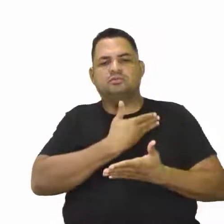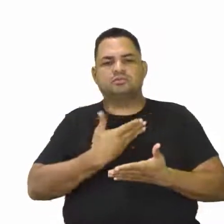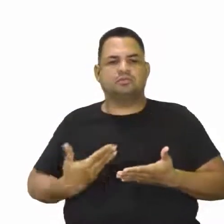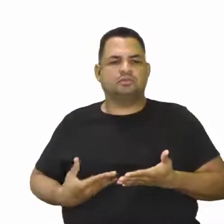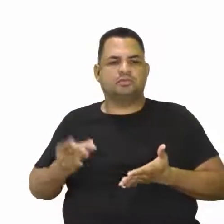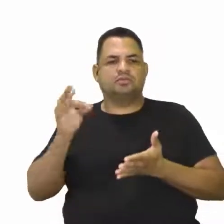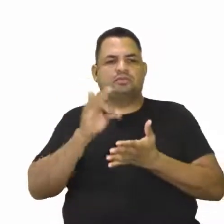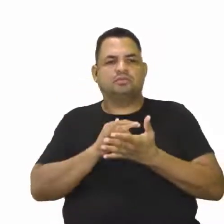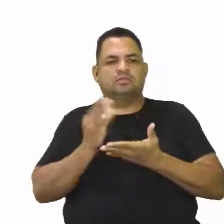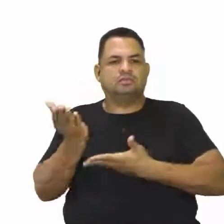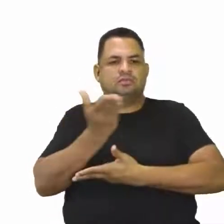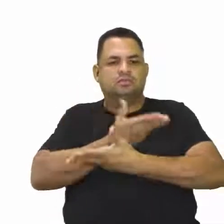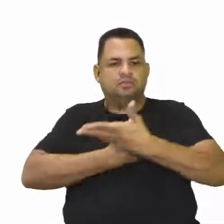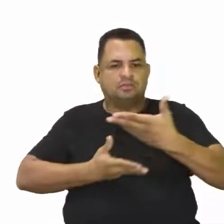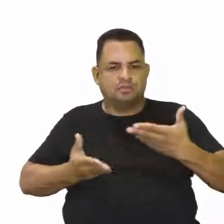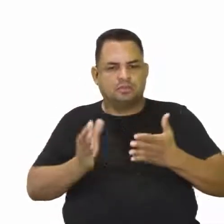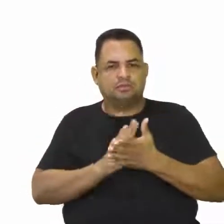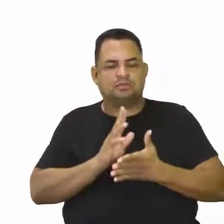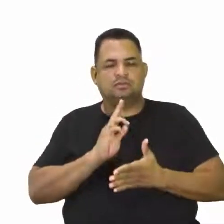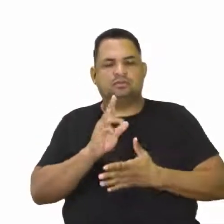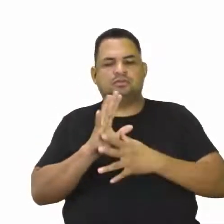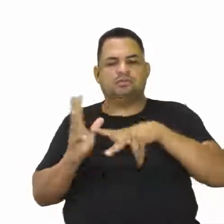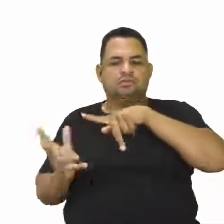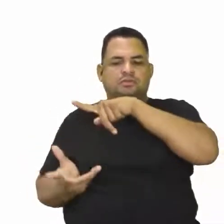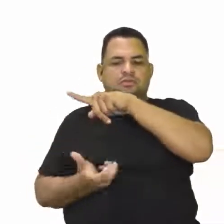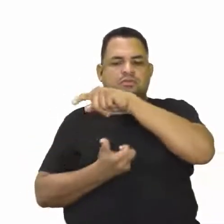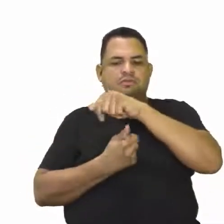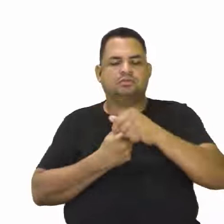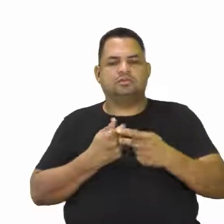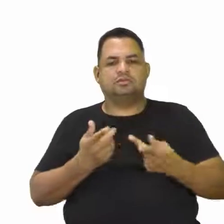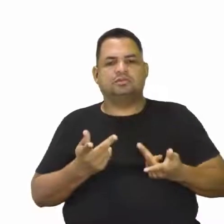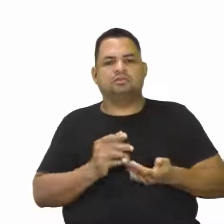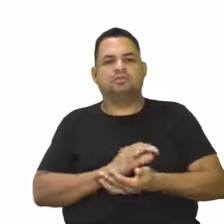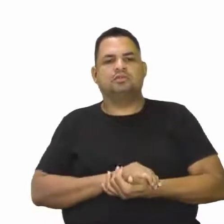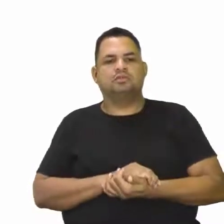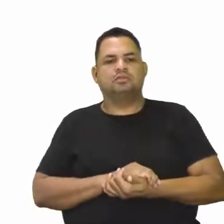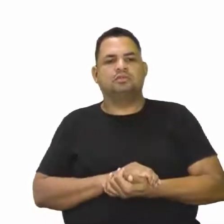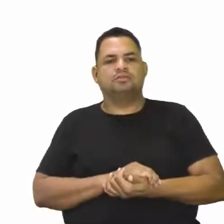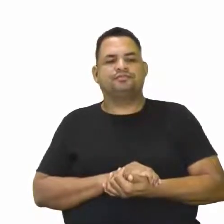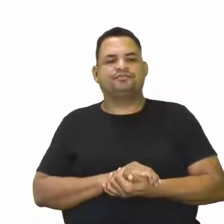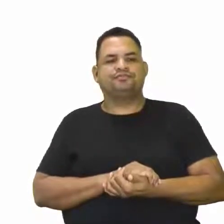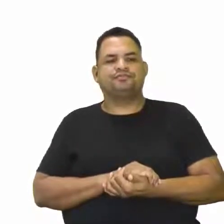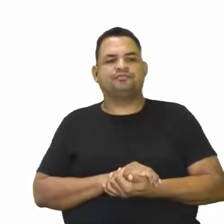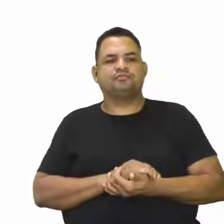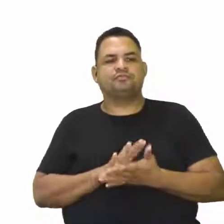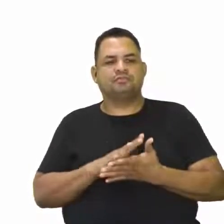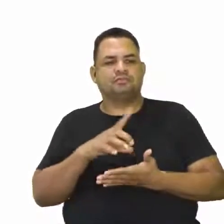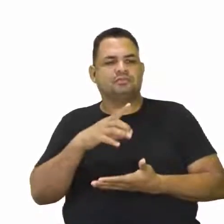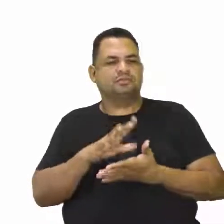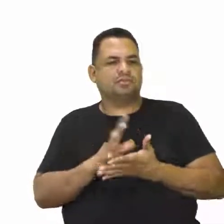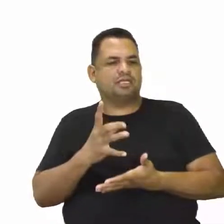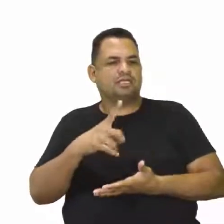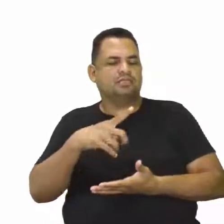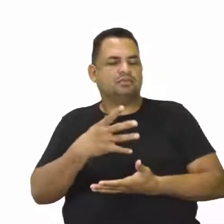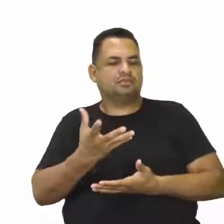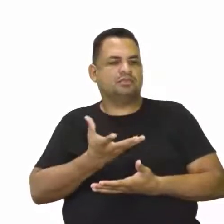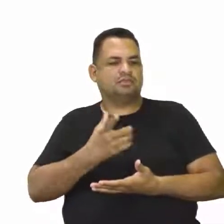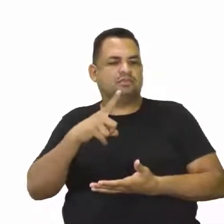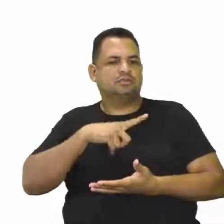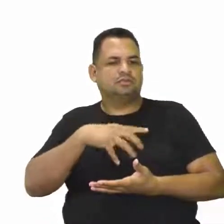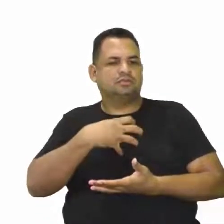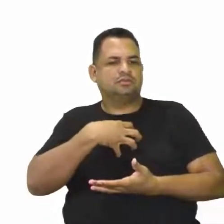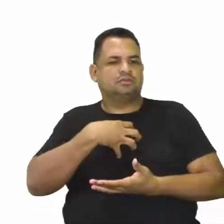B. Integrem-se ao processo de globalização. Também não. C. Cultivem o sentimento